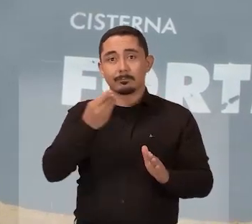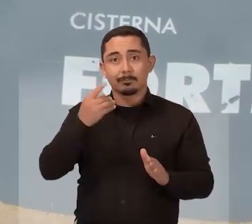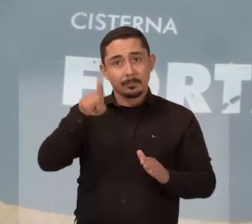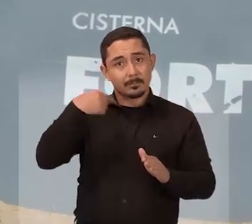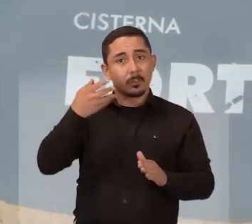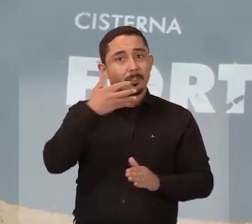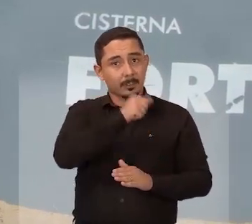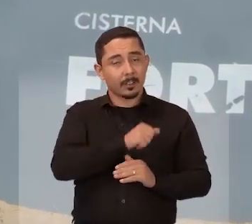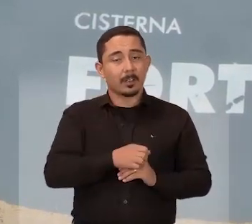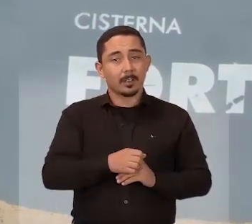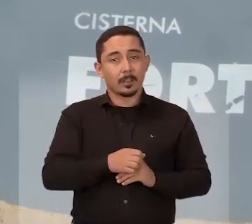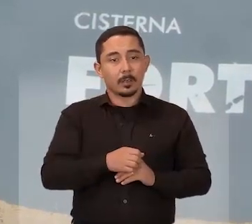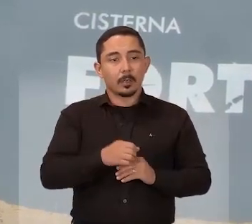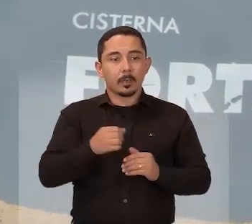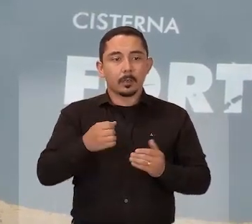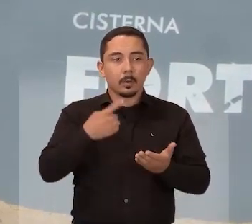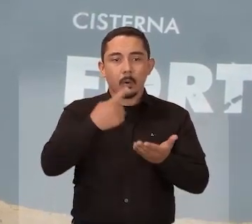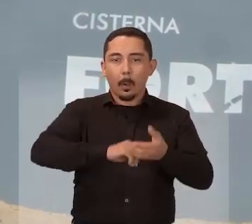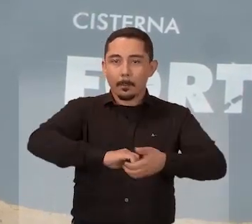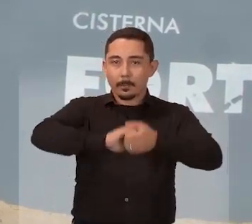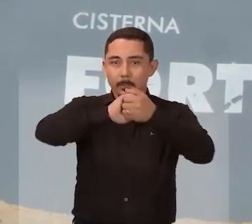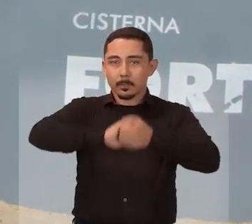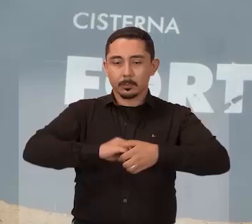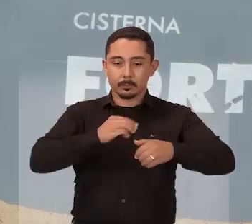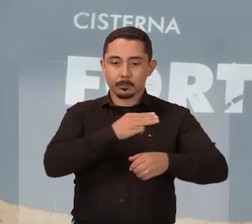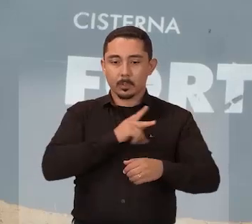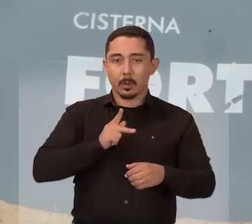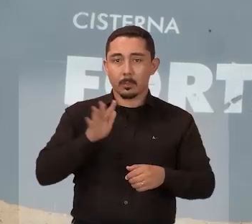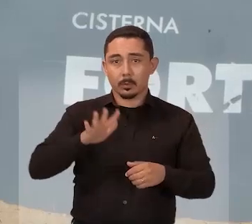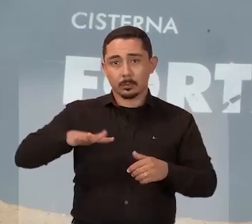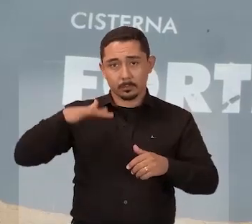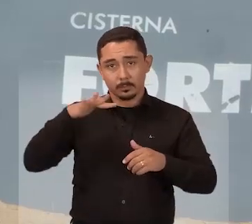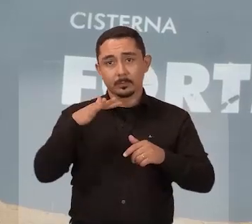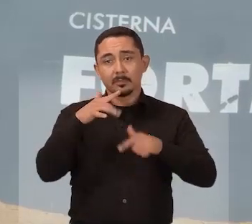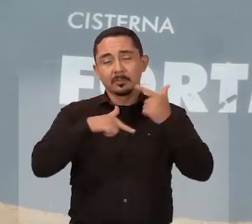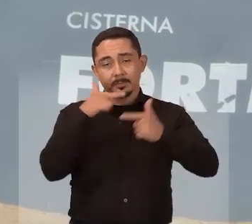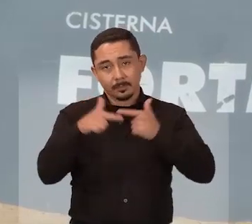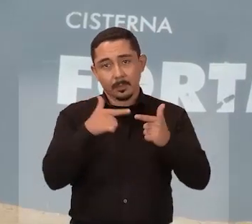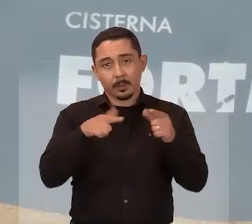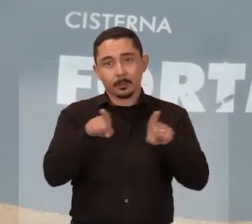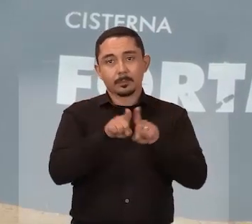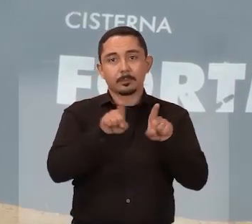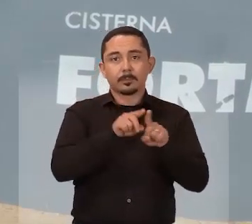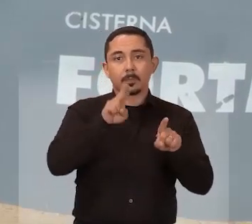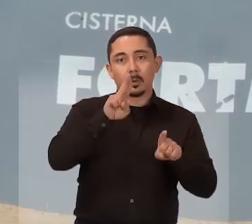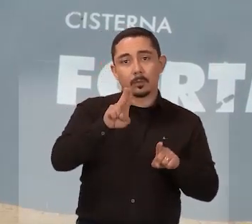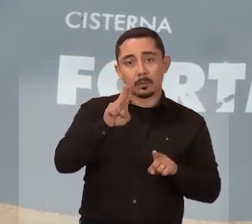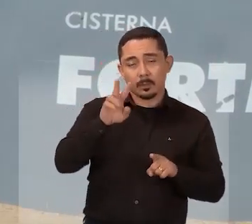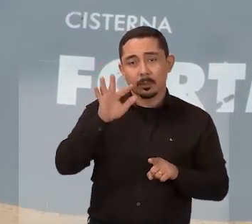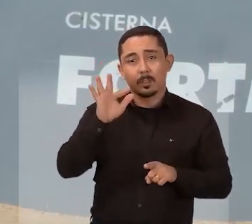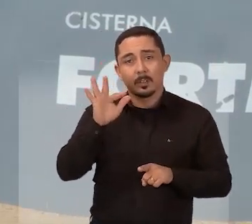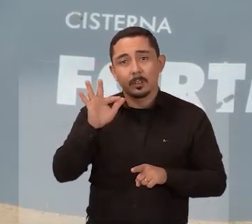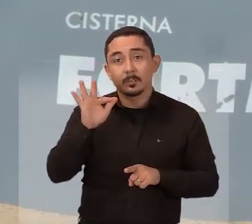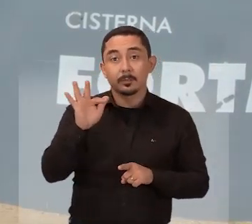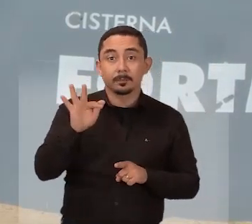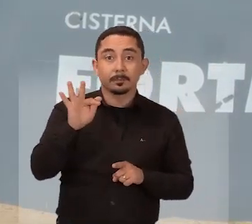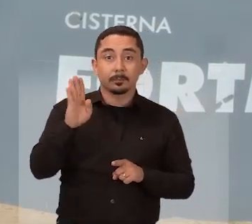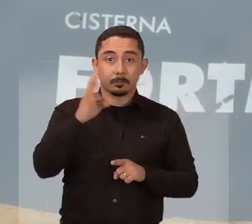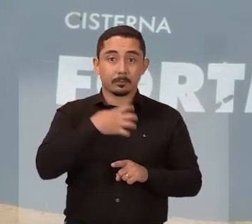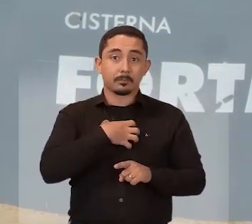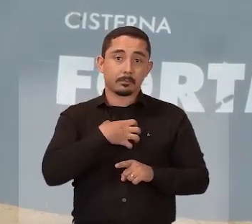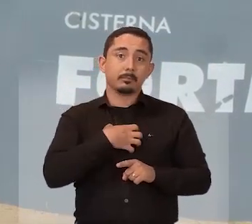do projeto Vida Após Resgate, uma parceria entre o Ministério Público do Trabalho e a Universidade Federal da